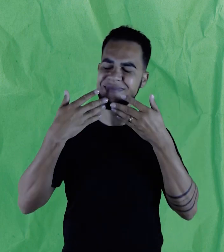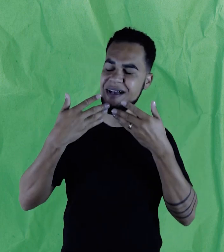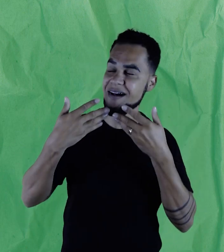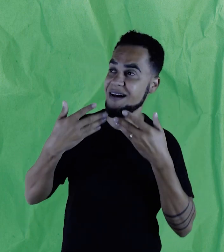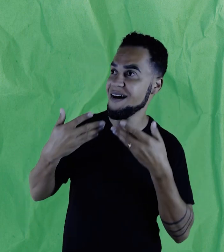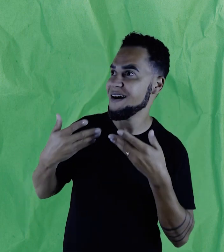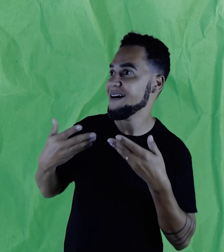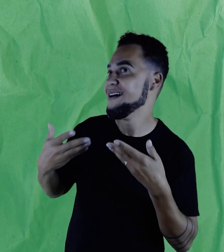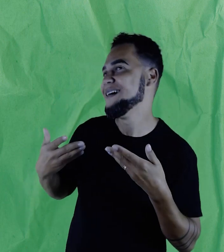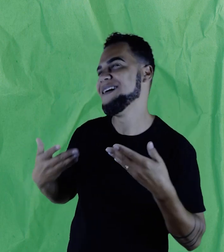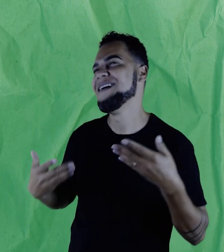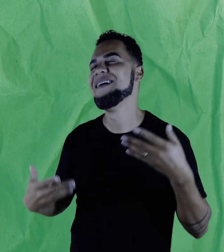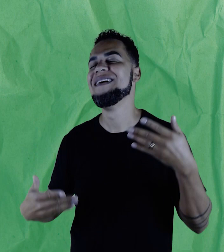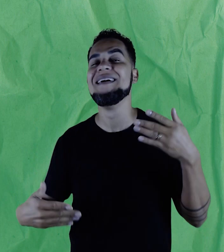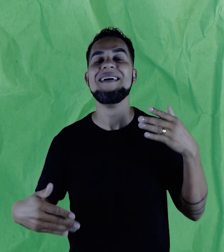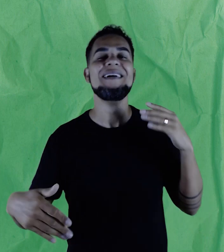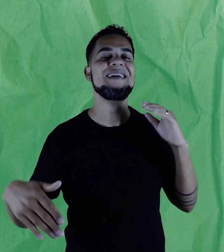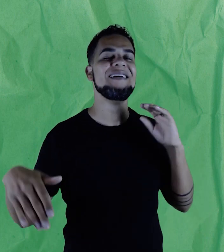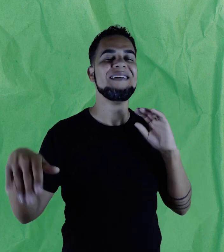impressionar.